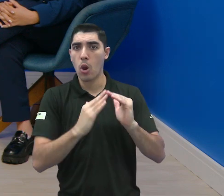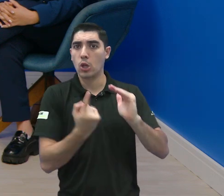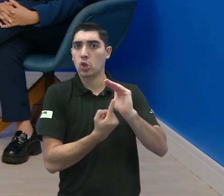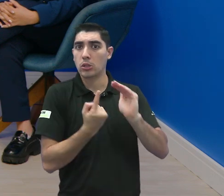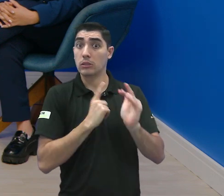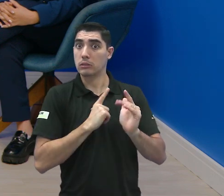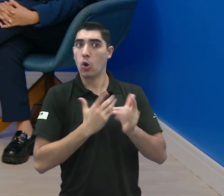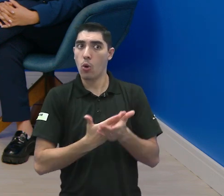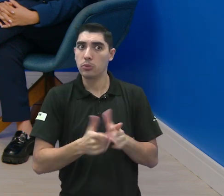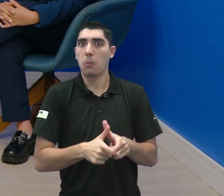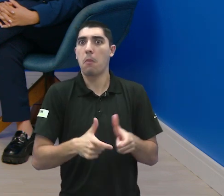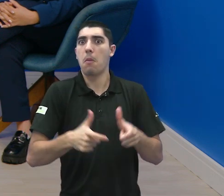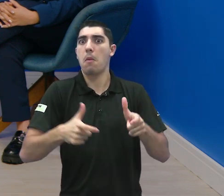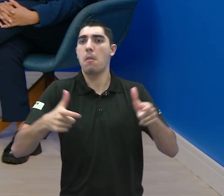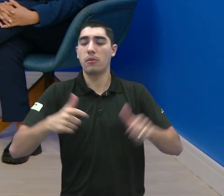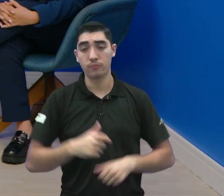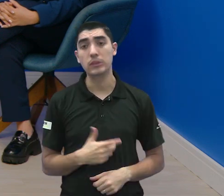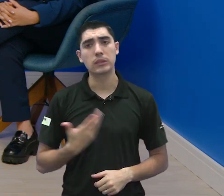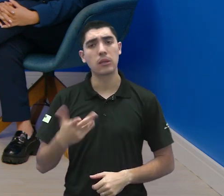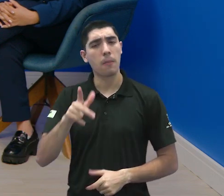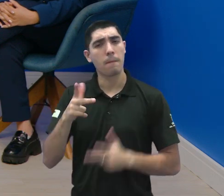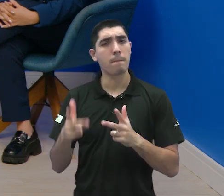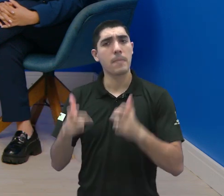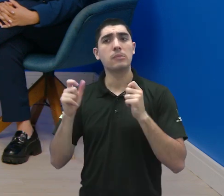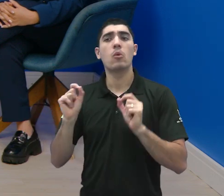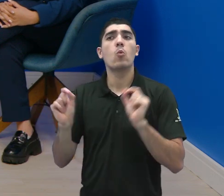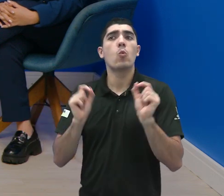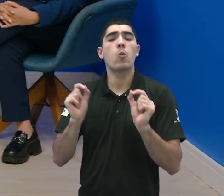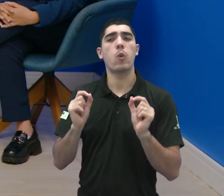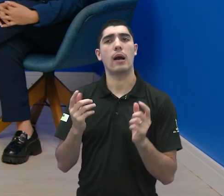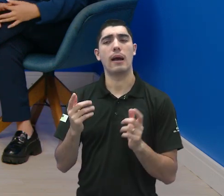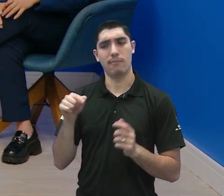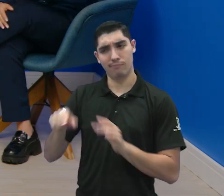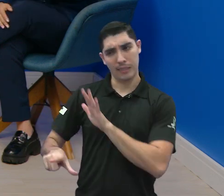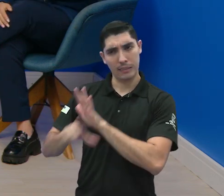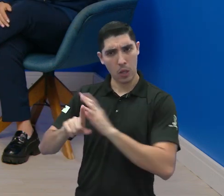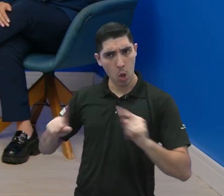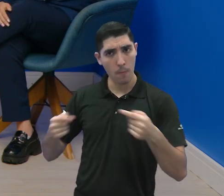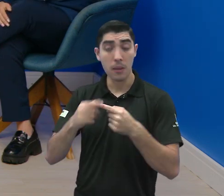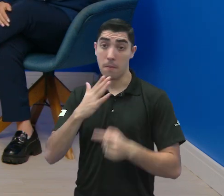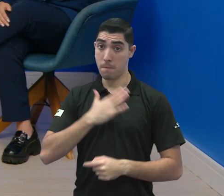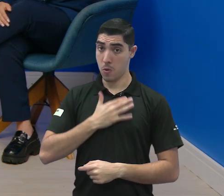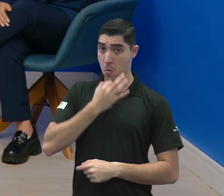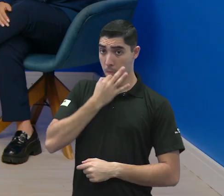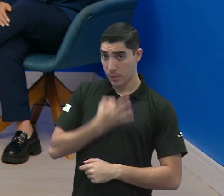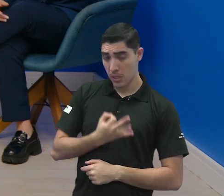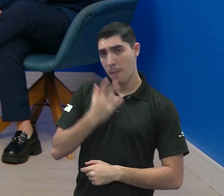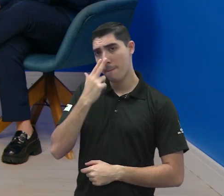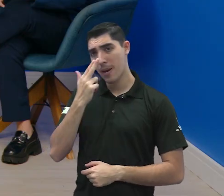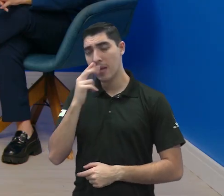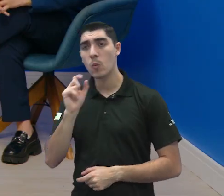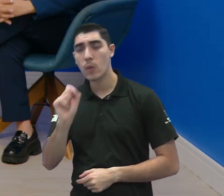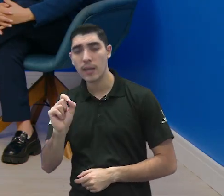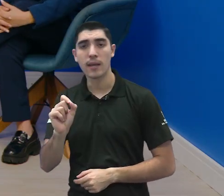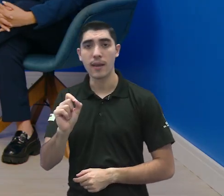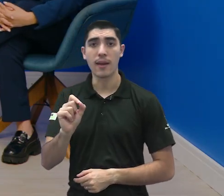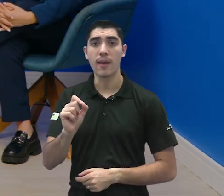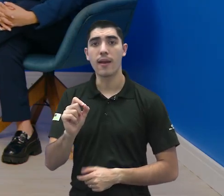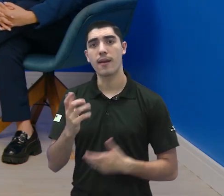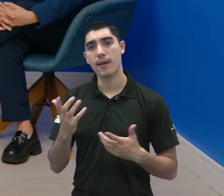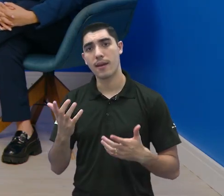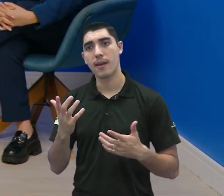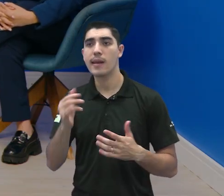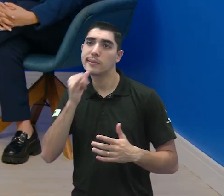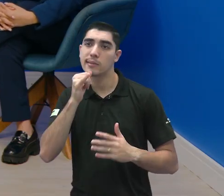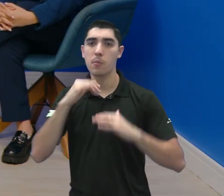ter uma ideia do primeiro impacto, como a gente percebe isso inicialmente? Porque a minha impressão é de que tudo começa talvez por